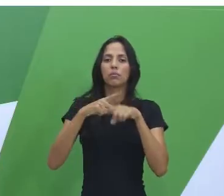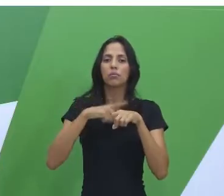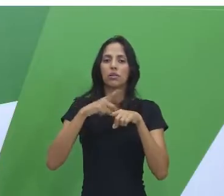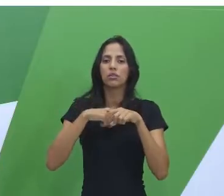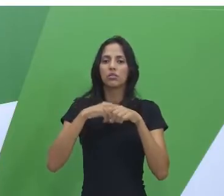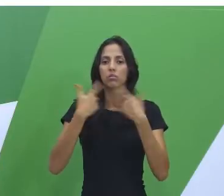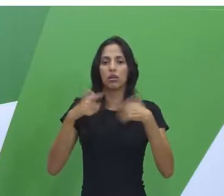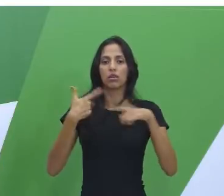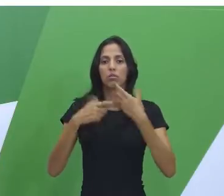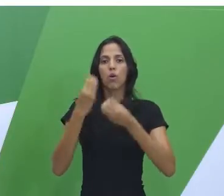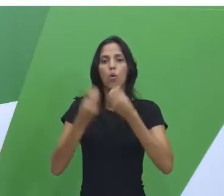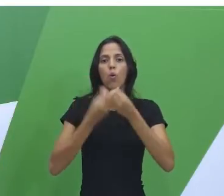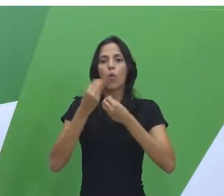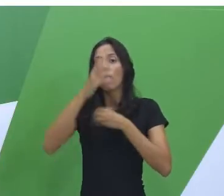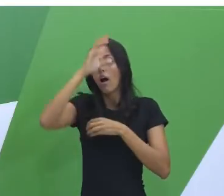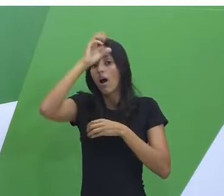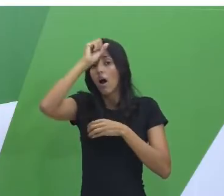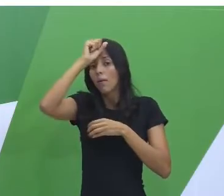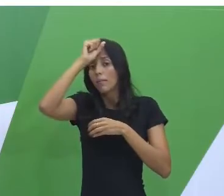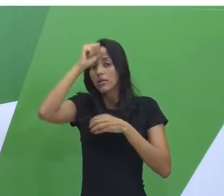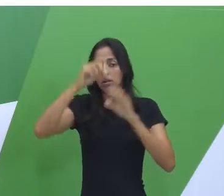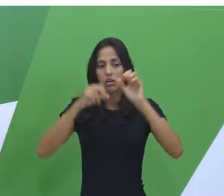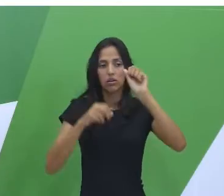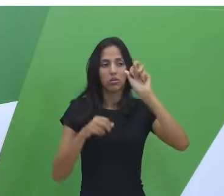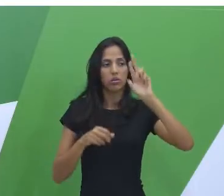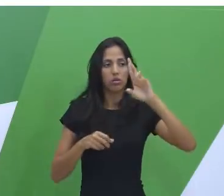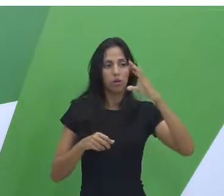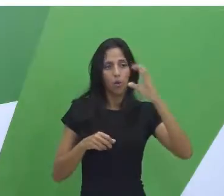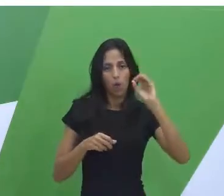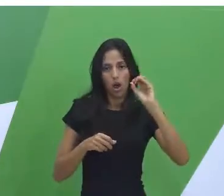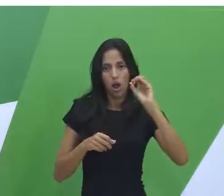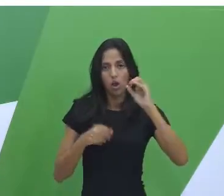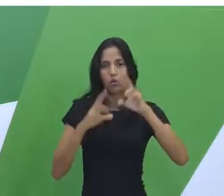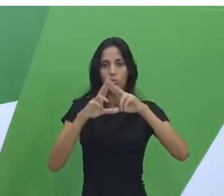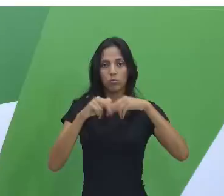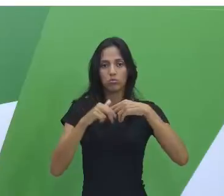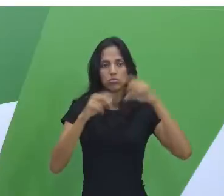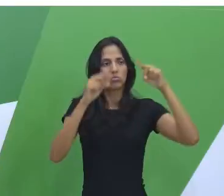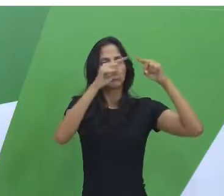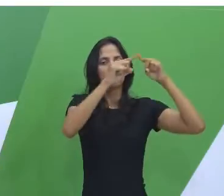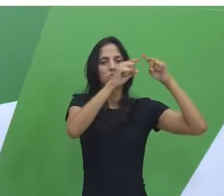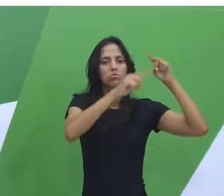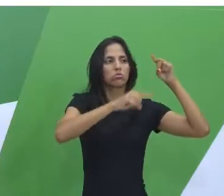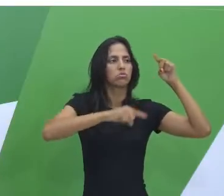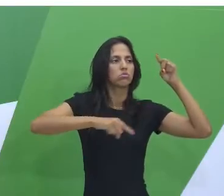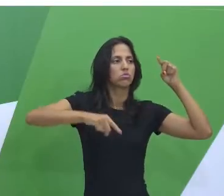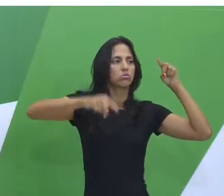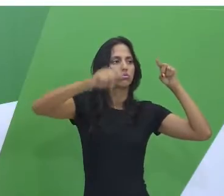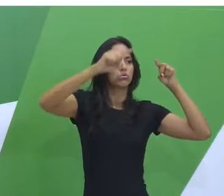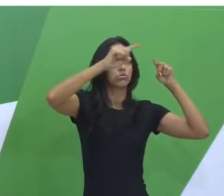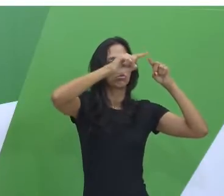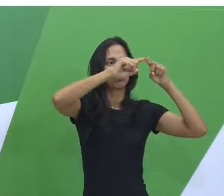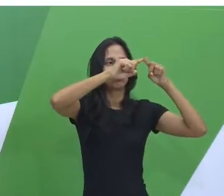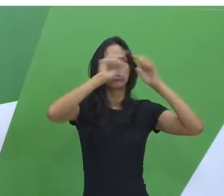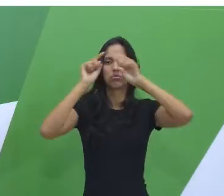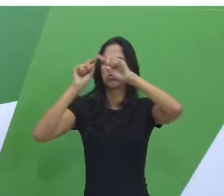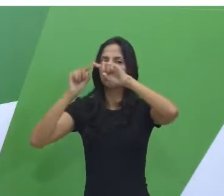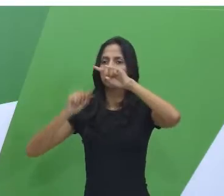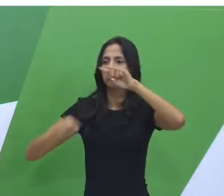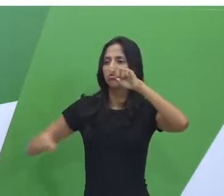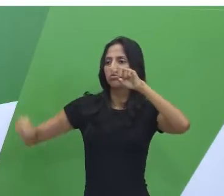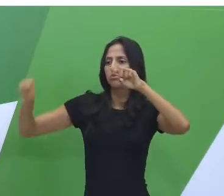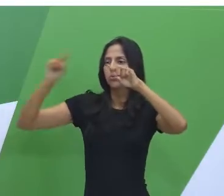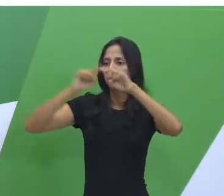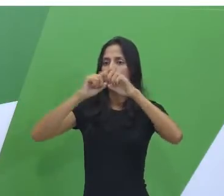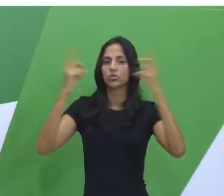que trabalhar, certo? Então olha só uma das aplicabilidades do arco. Será que é só essa? Não. Vamos voltar para a geometria. Se